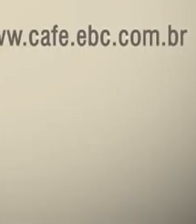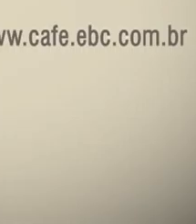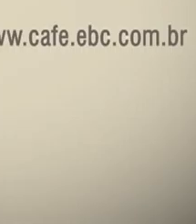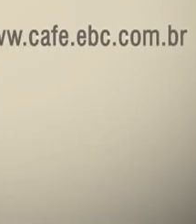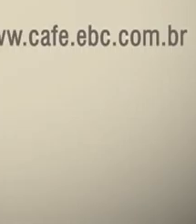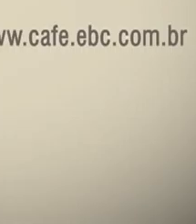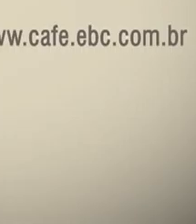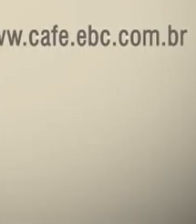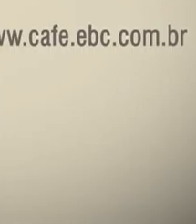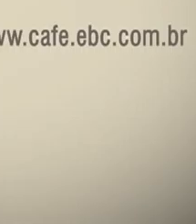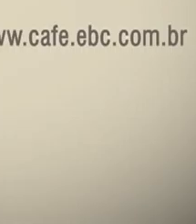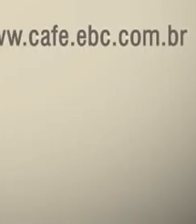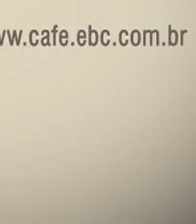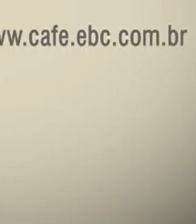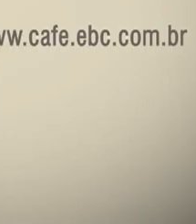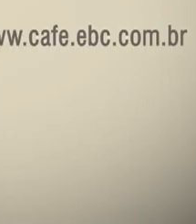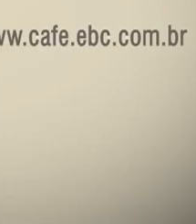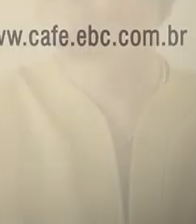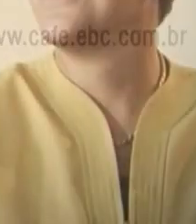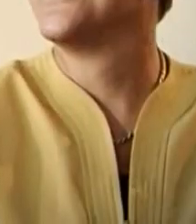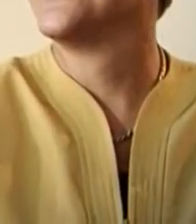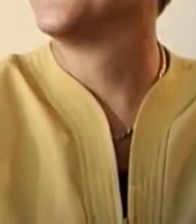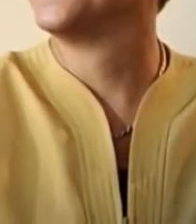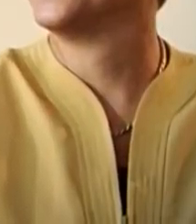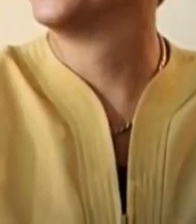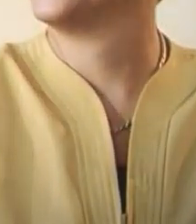www.café.ebc.com.br. Nós voltamos na próxima segunda-feira. Até lá!